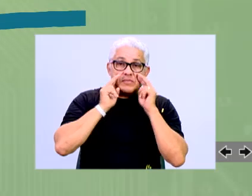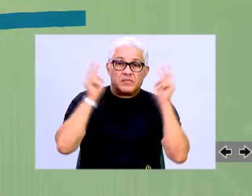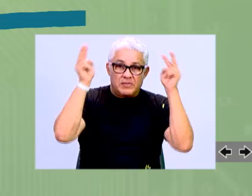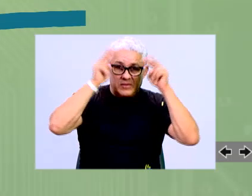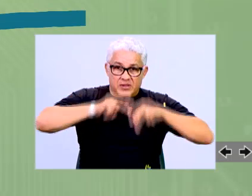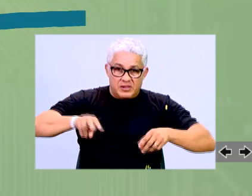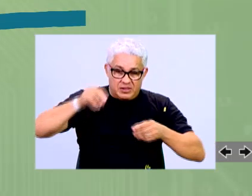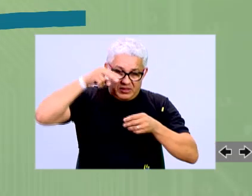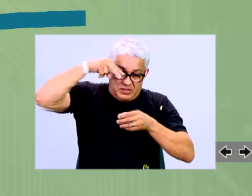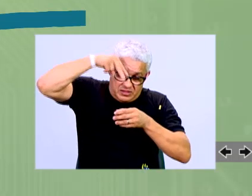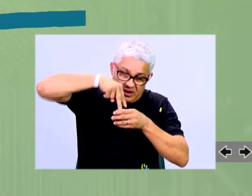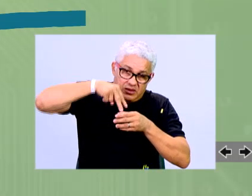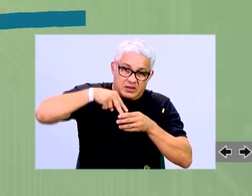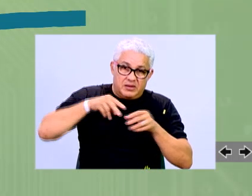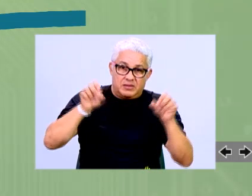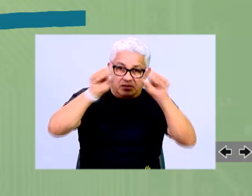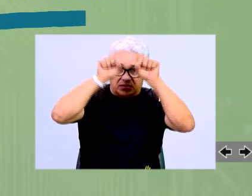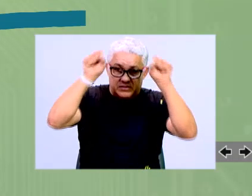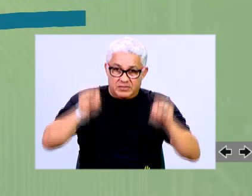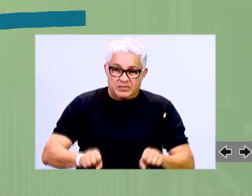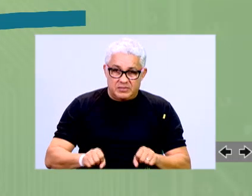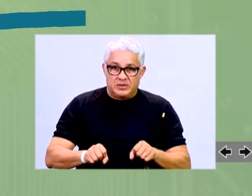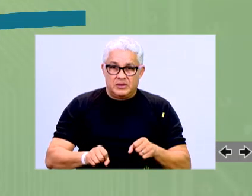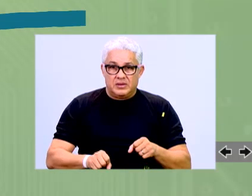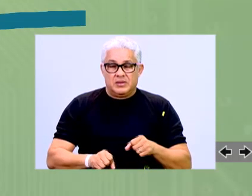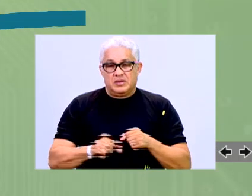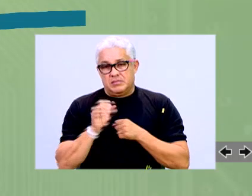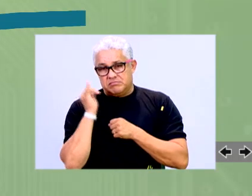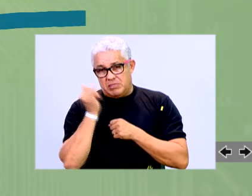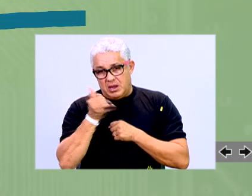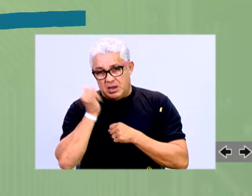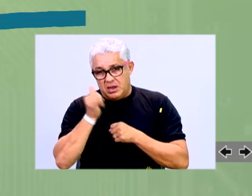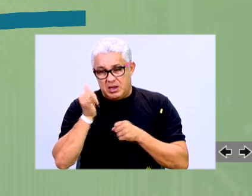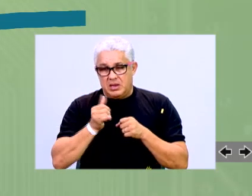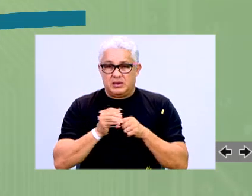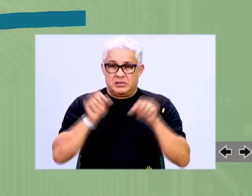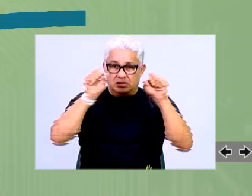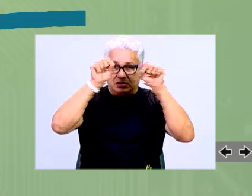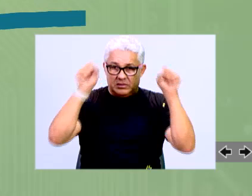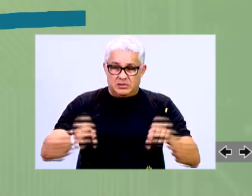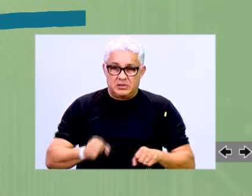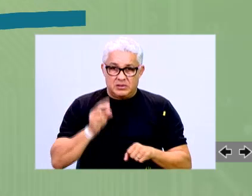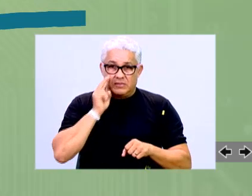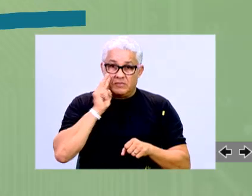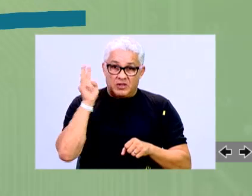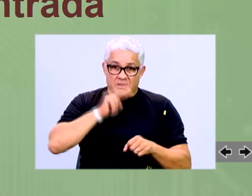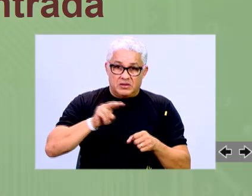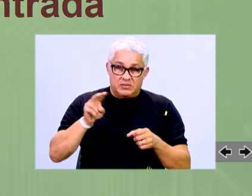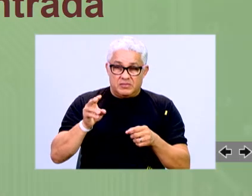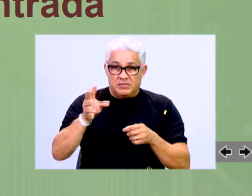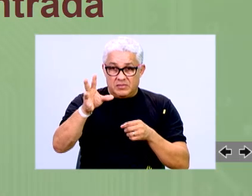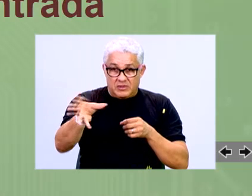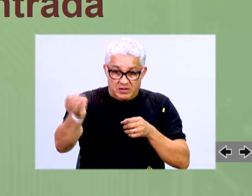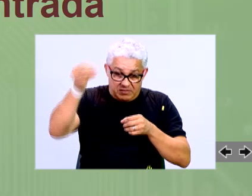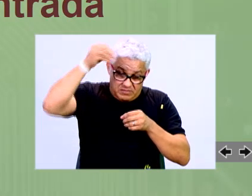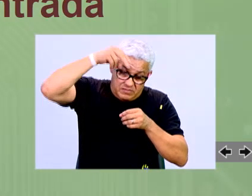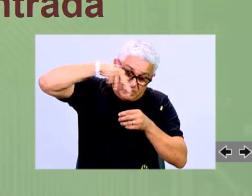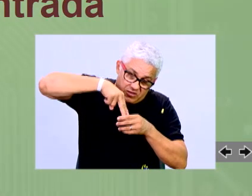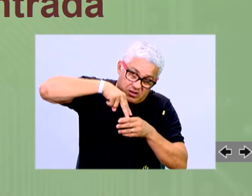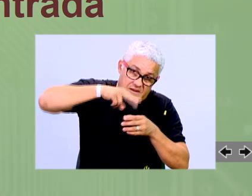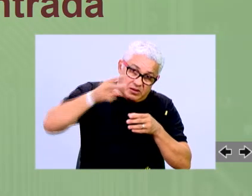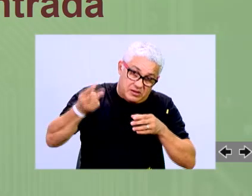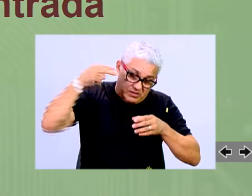dos requisitos devem ocorrer desta forma, de uma visão de fora para dentro do sistema.